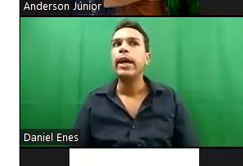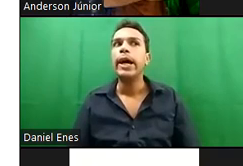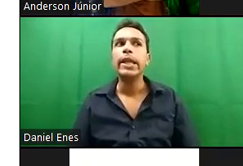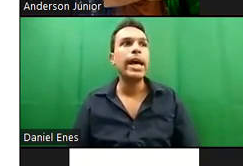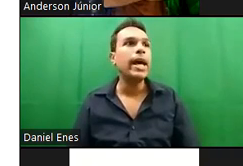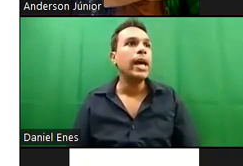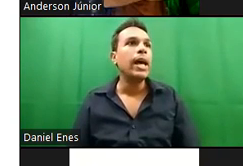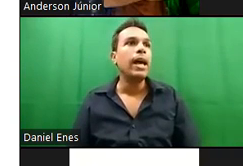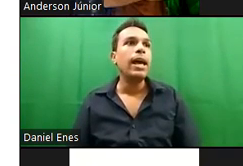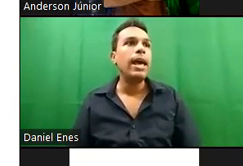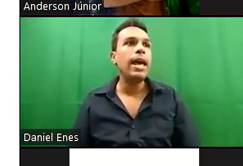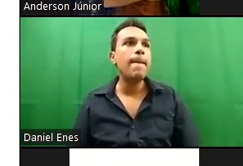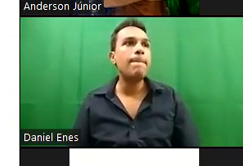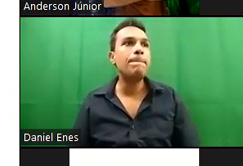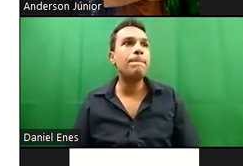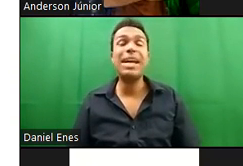Né?